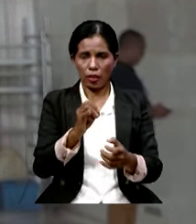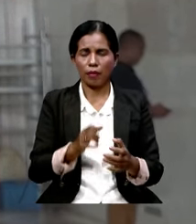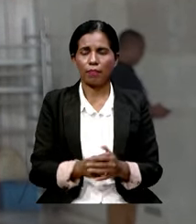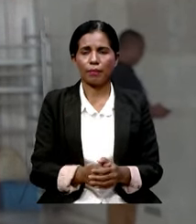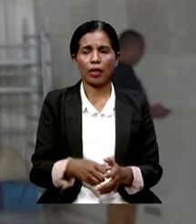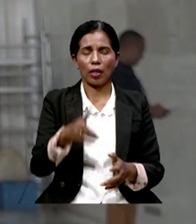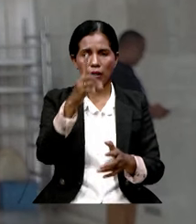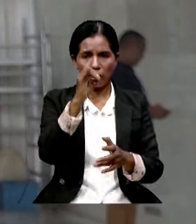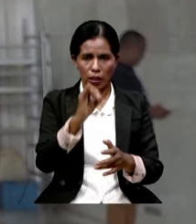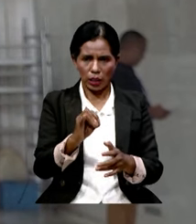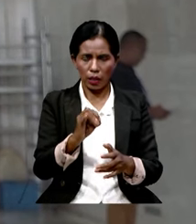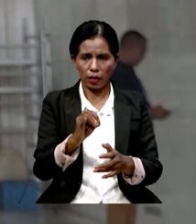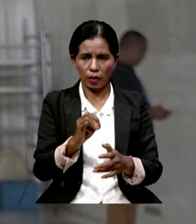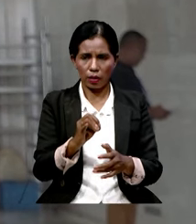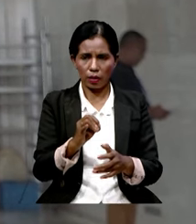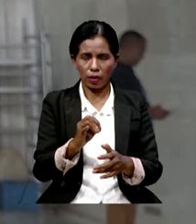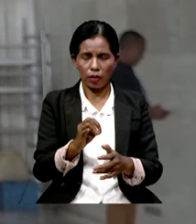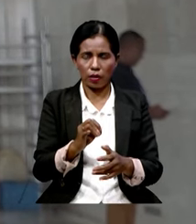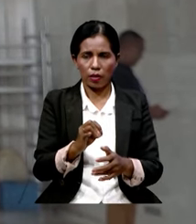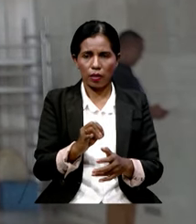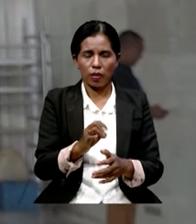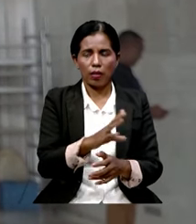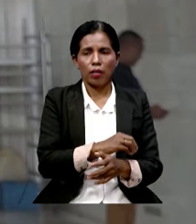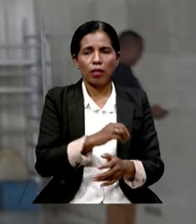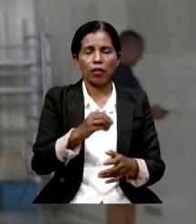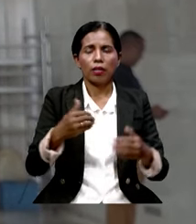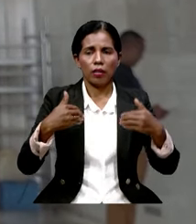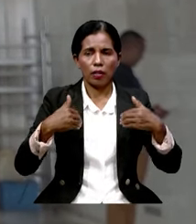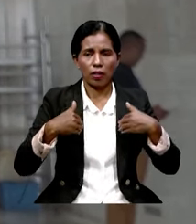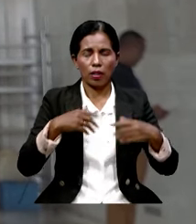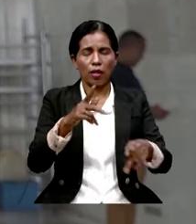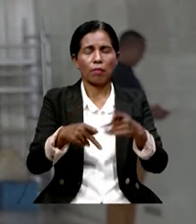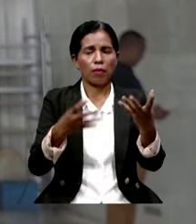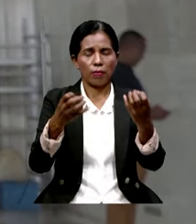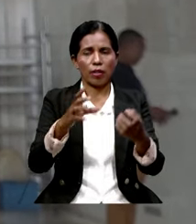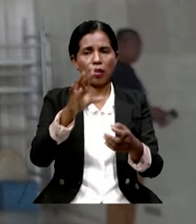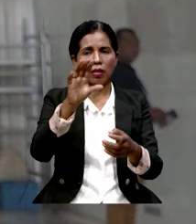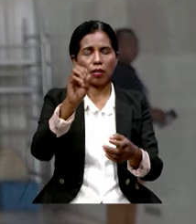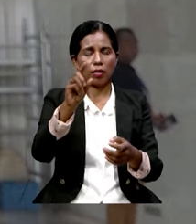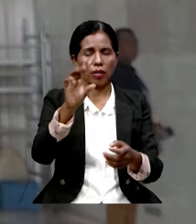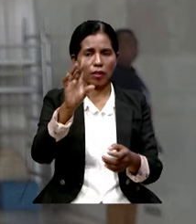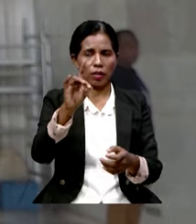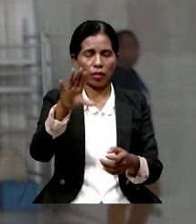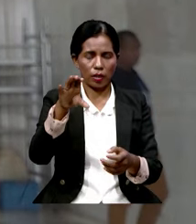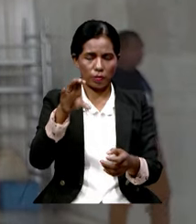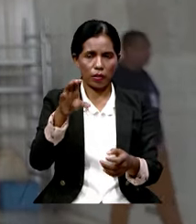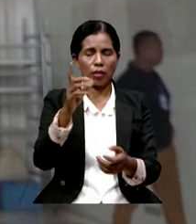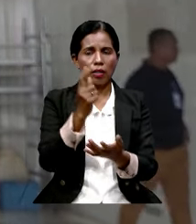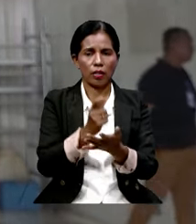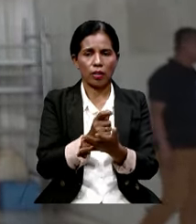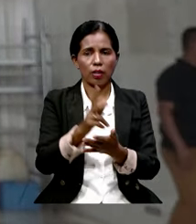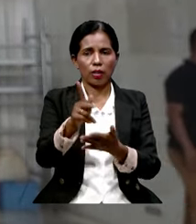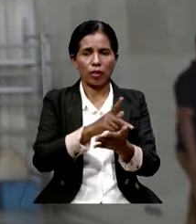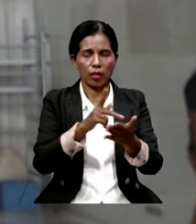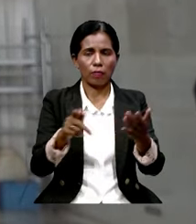Dili ne maka civil ne agora ia la para 500 liu karik. Krimi antau saya makas to ona 2000